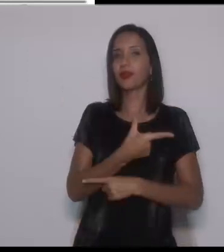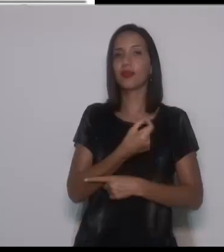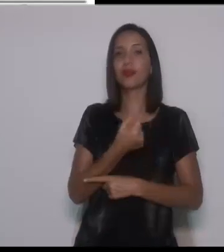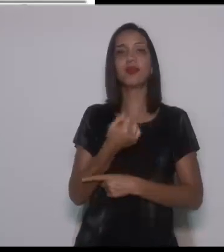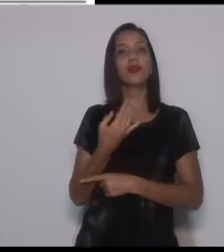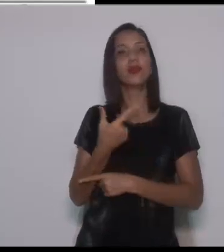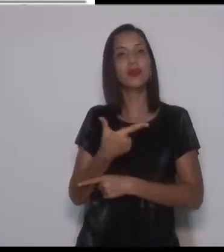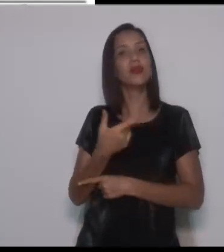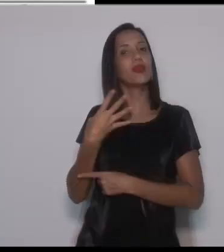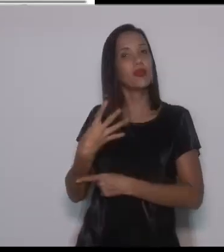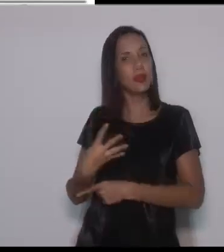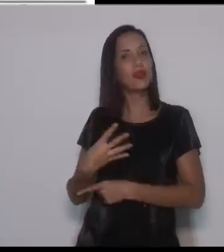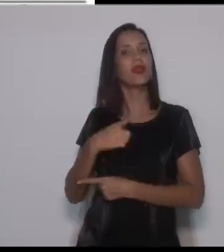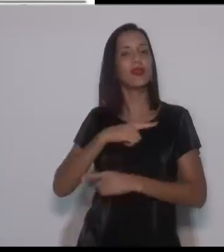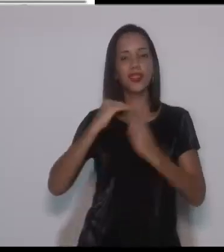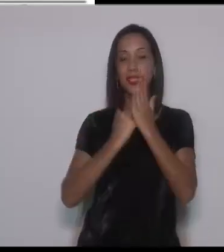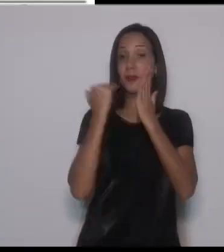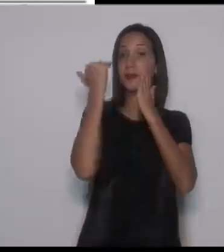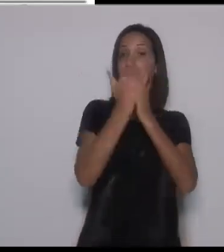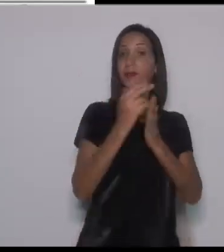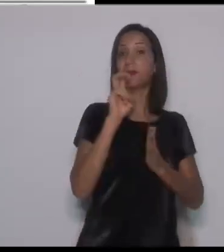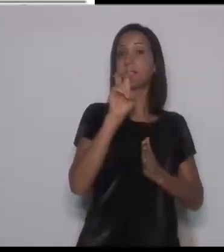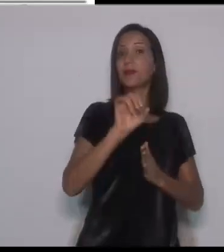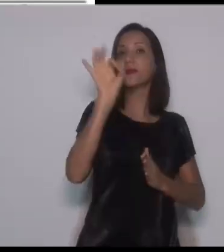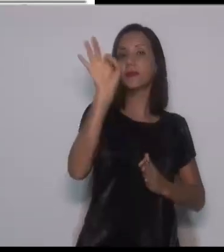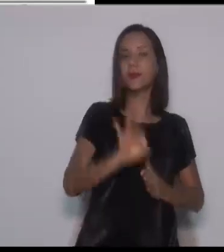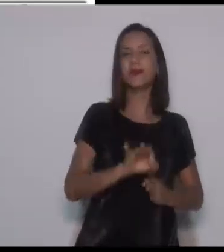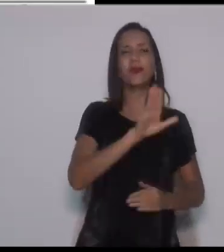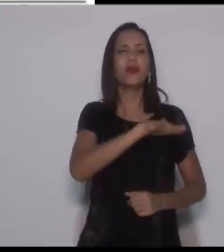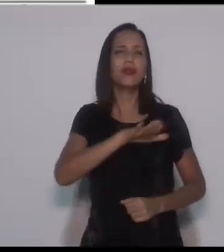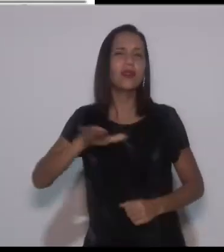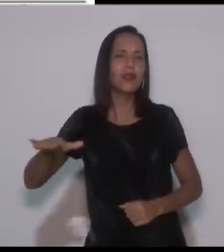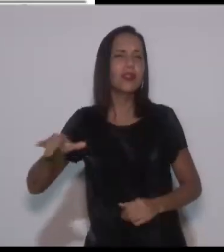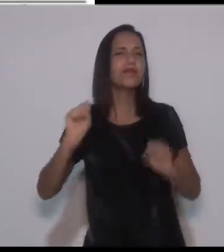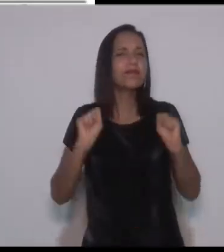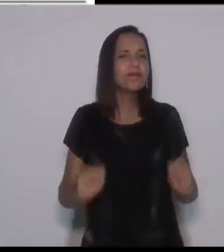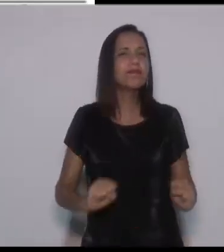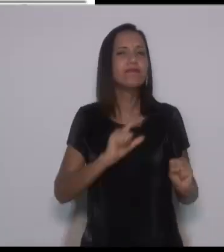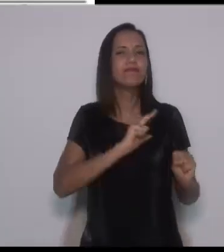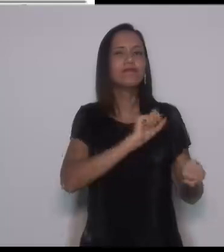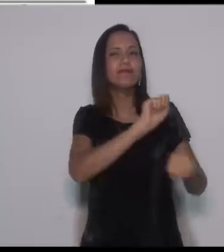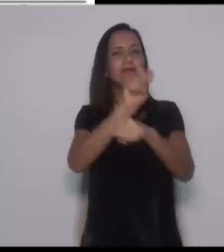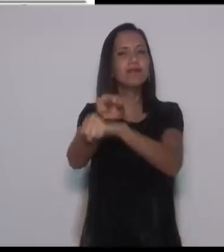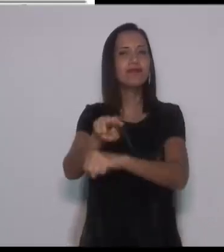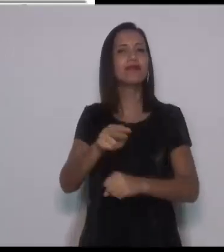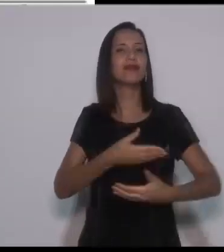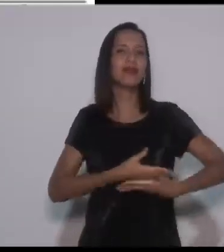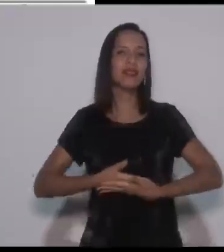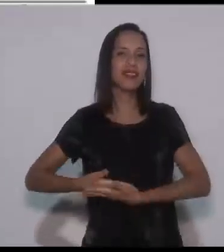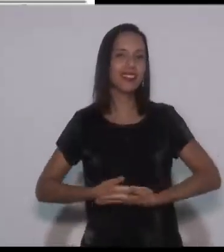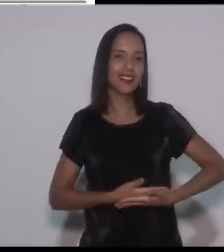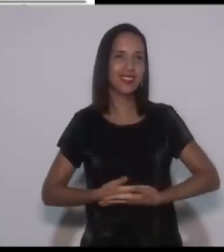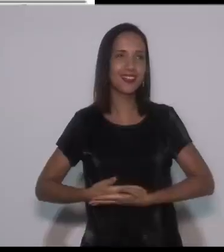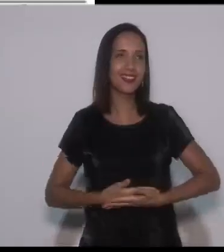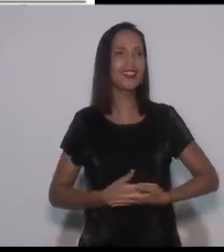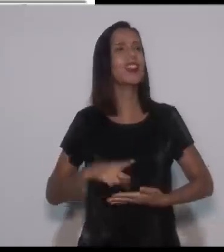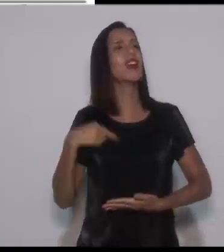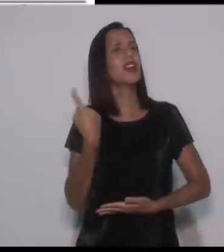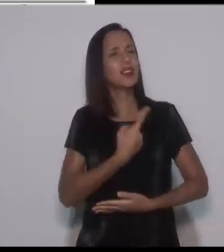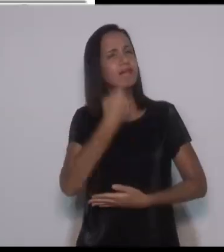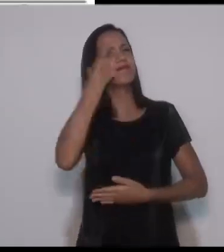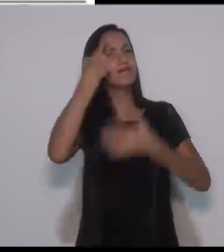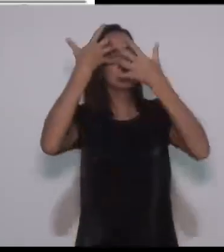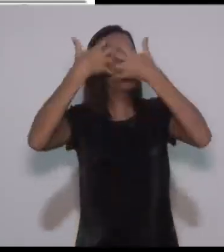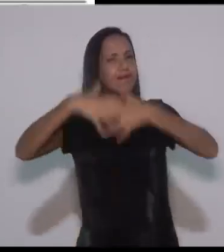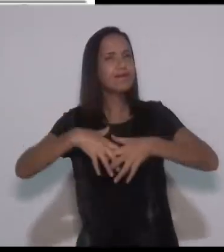é para que mais de 50% das crianças estejam nas creches. Então, aqui a gente já começa a analisar